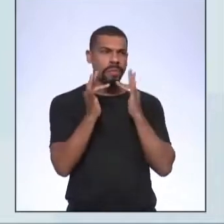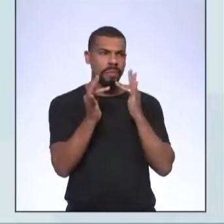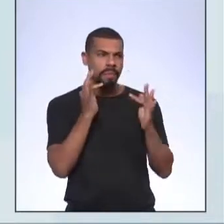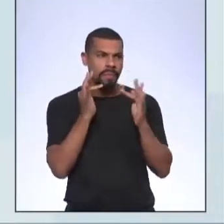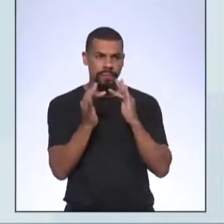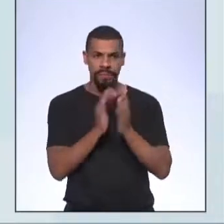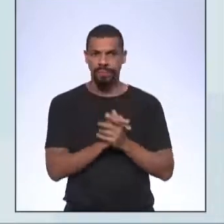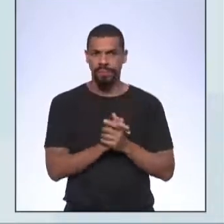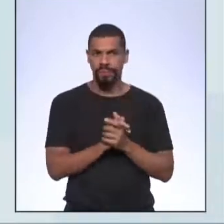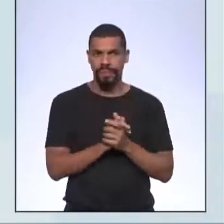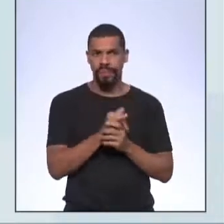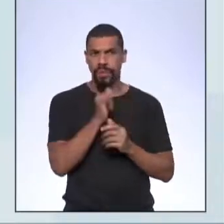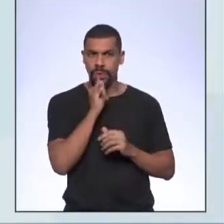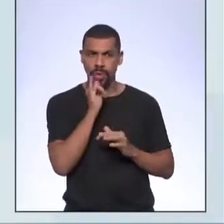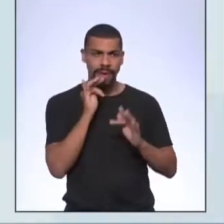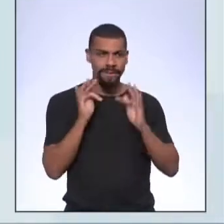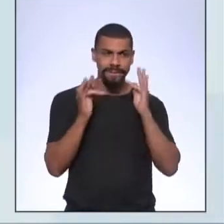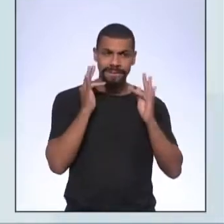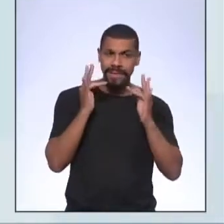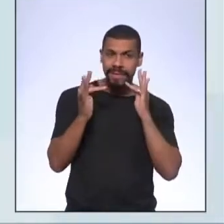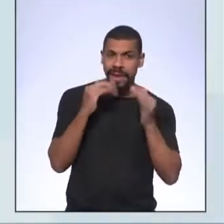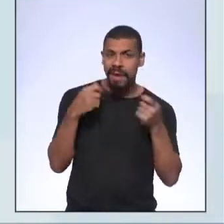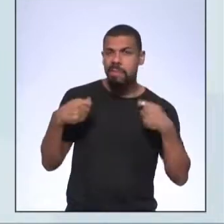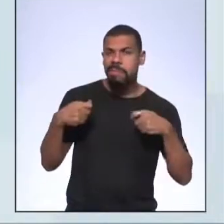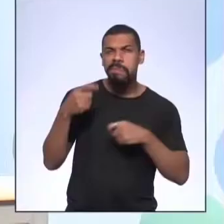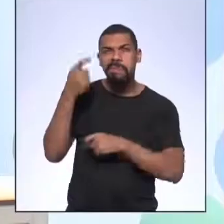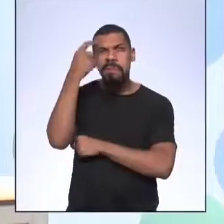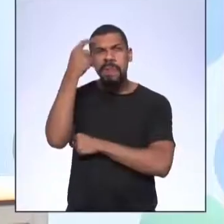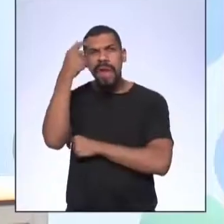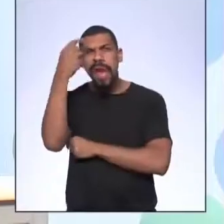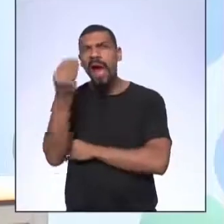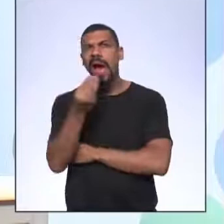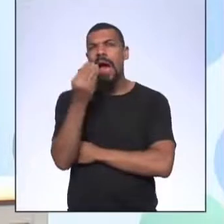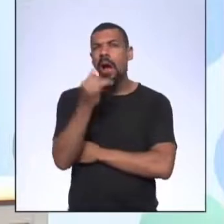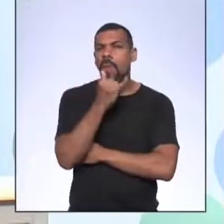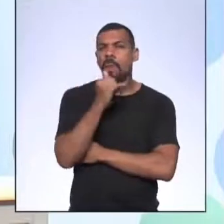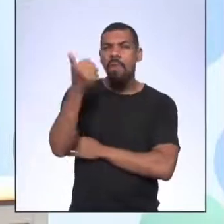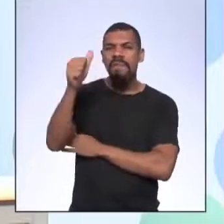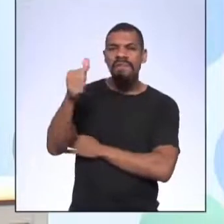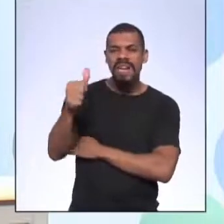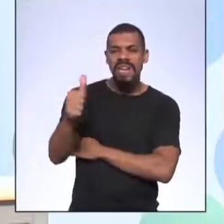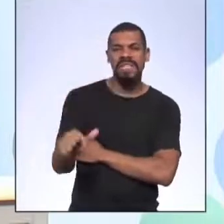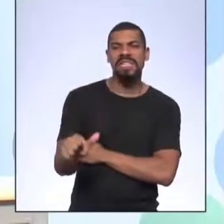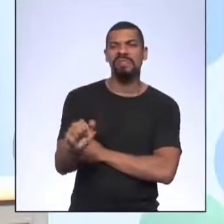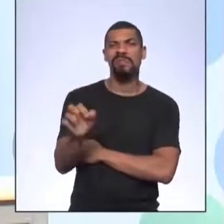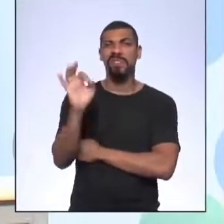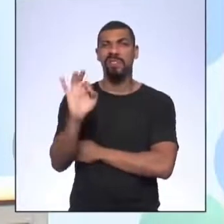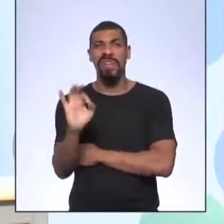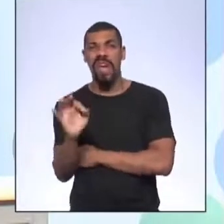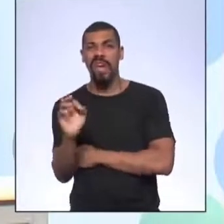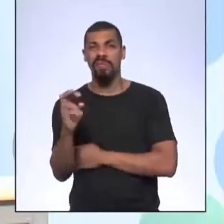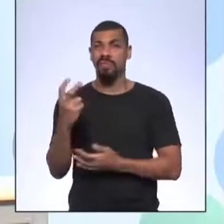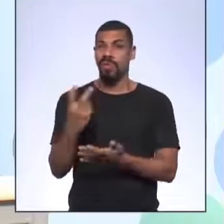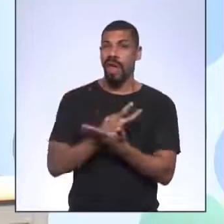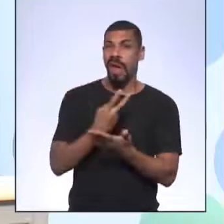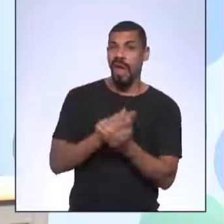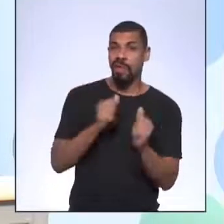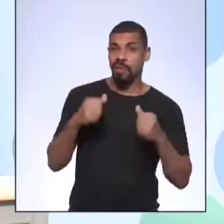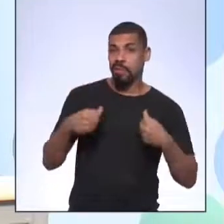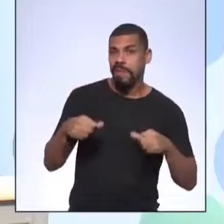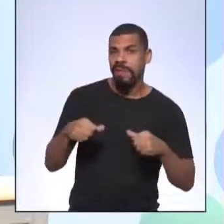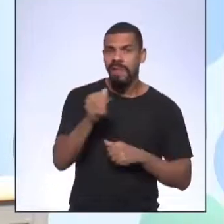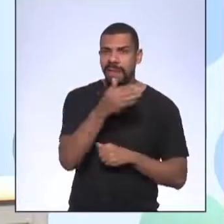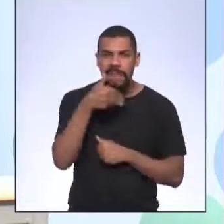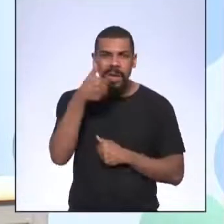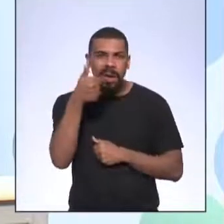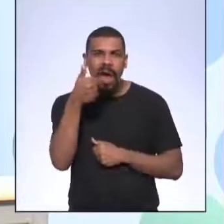aí nessa volta Nesse retorno é aí que eu vou analisar vou fazer uma variação o que que deu certo o quê que não